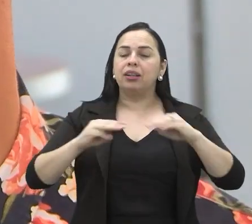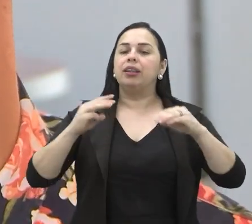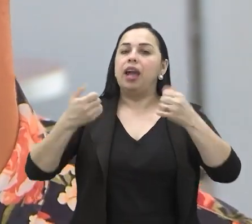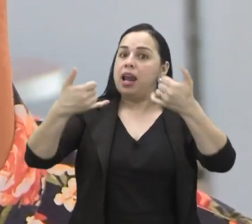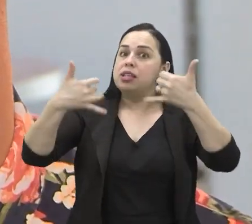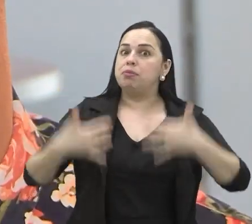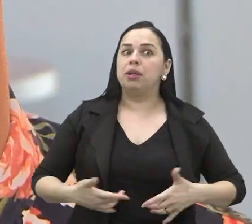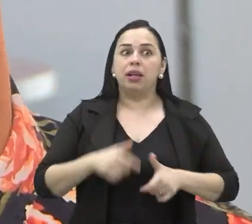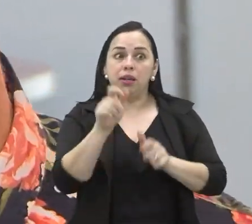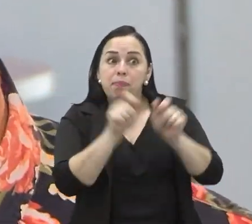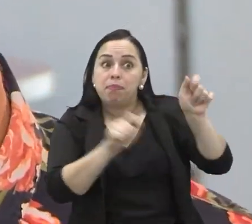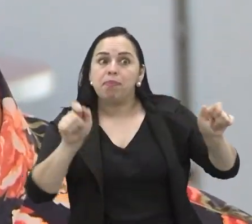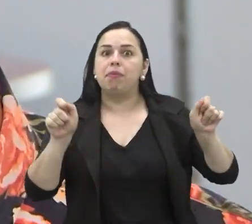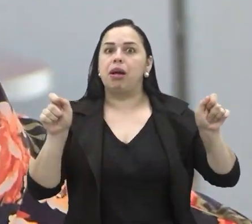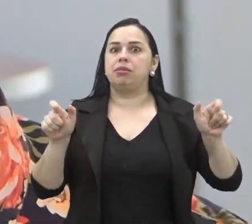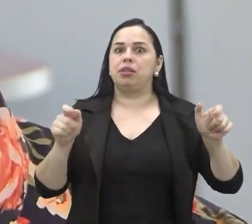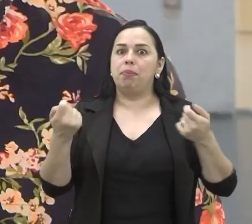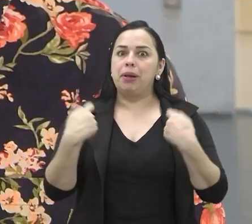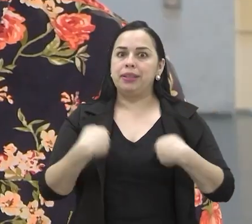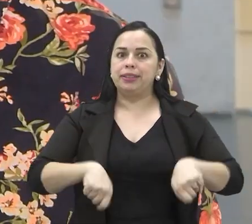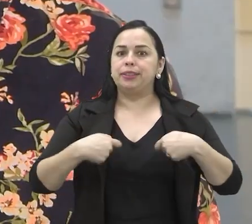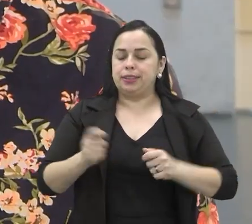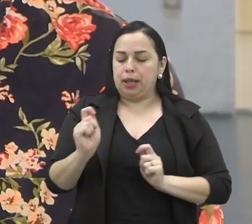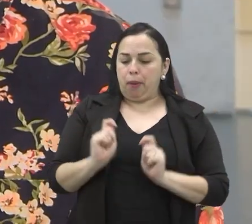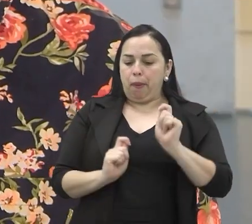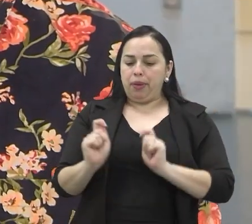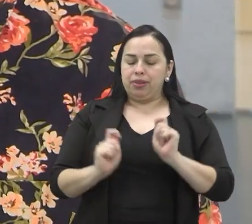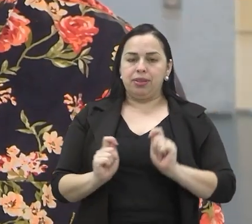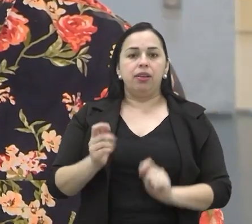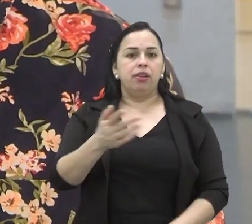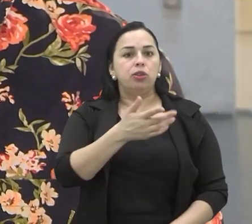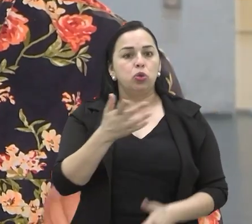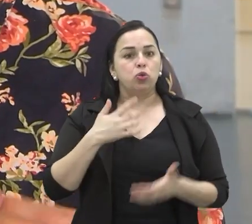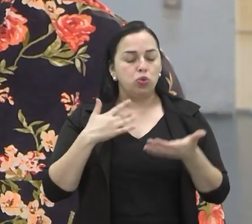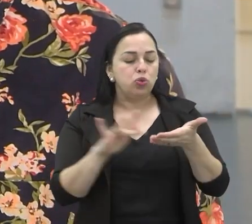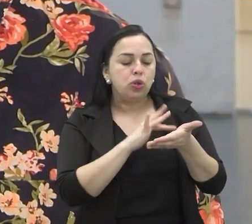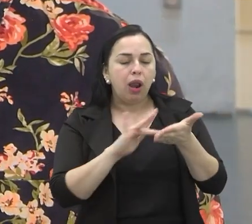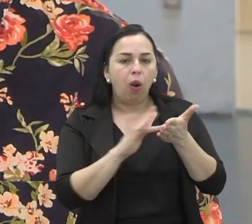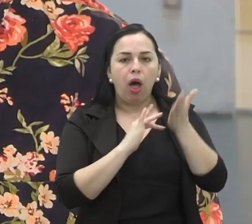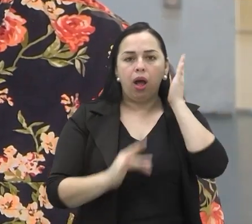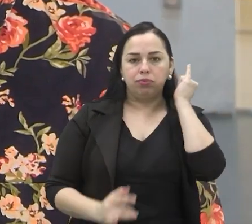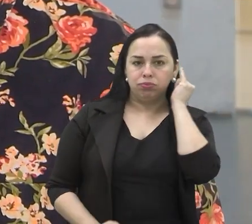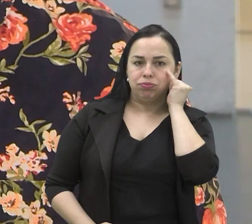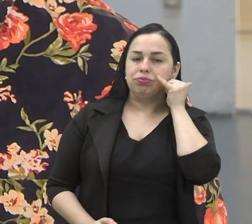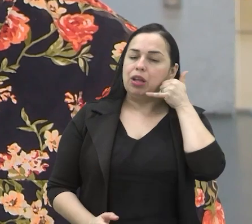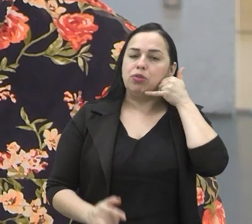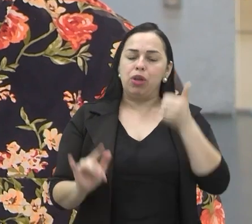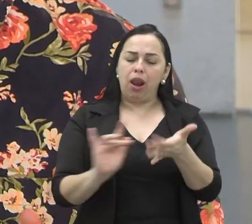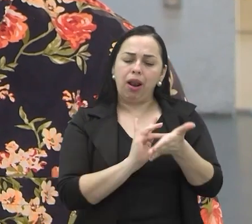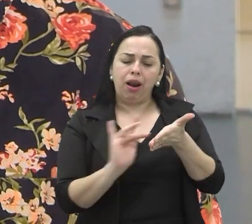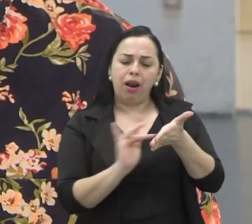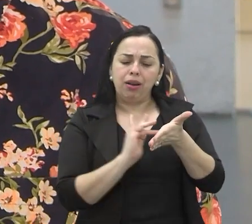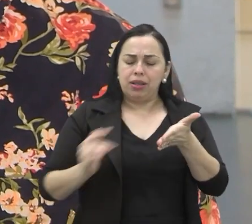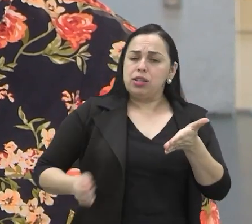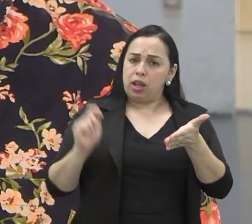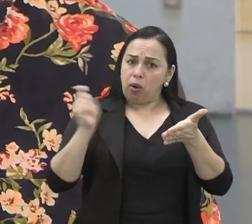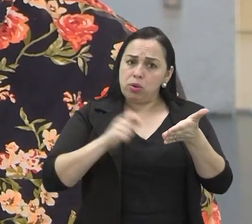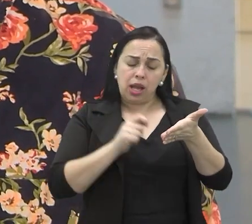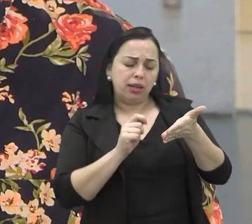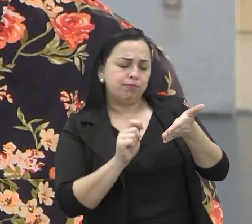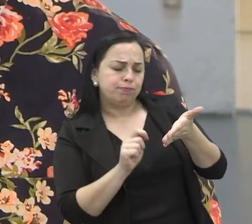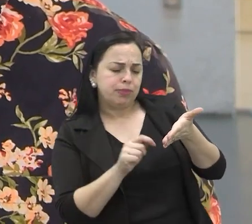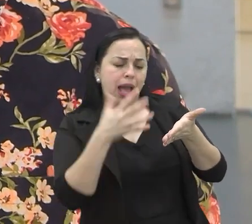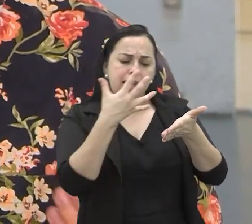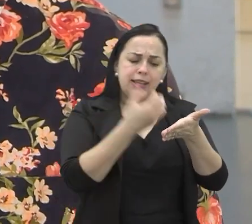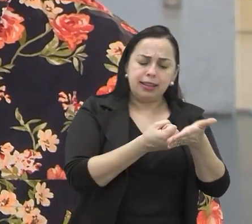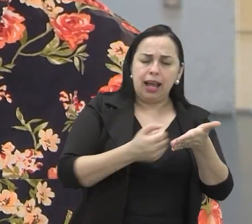preciso saber controlar os estímulos. Todo o celular você consegue controlar quais notificações você deseja receber. Então existem notificações que você não precisa ficar